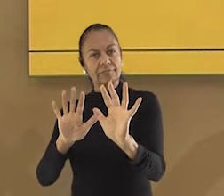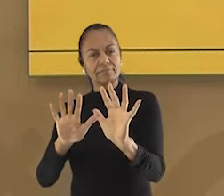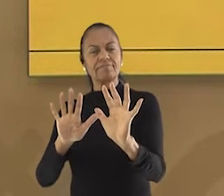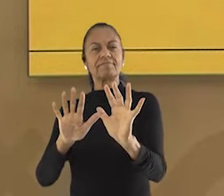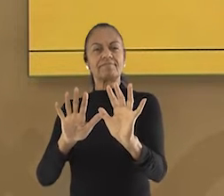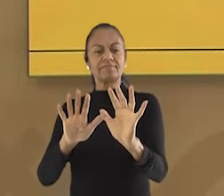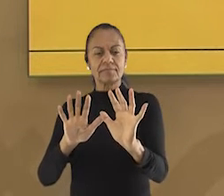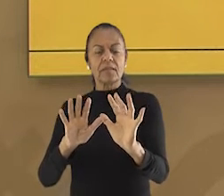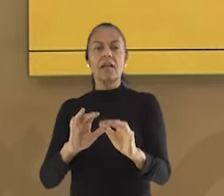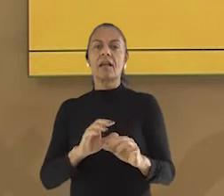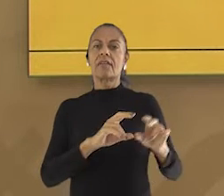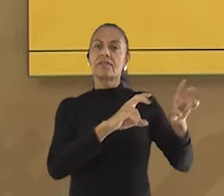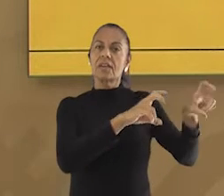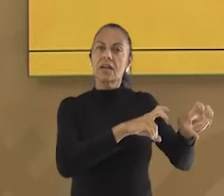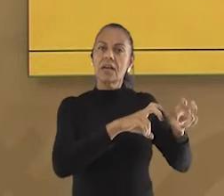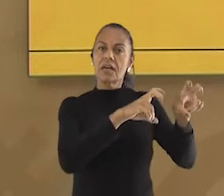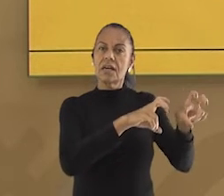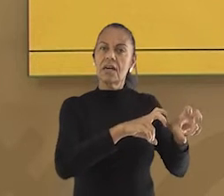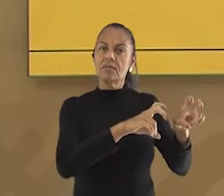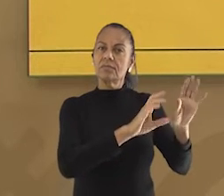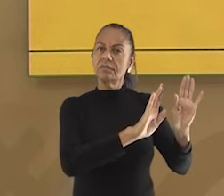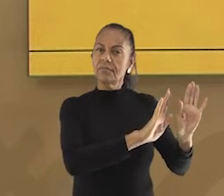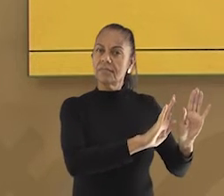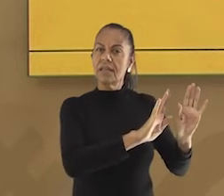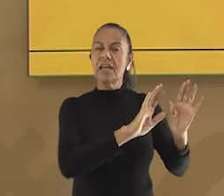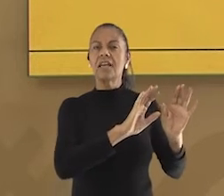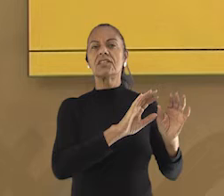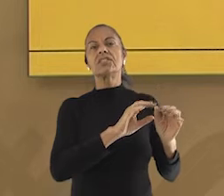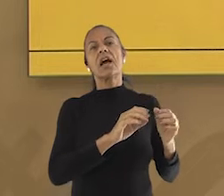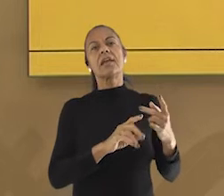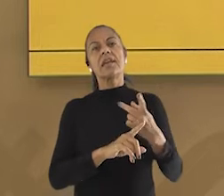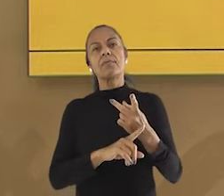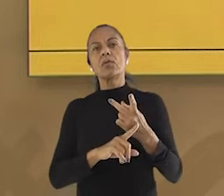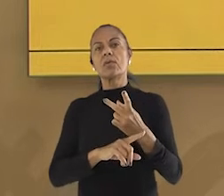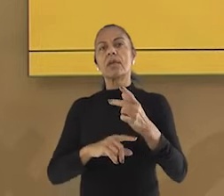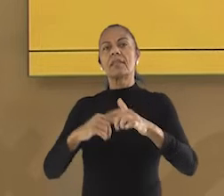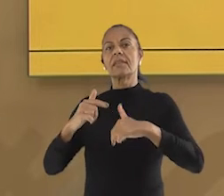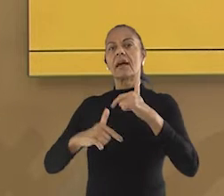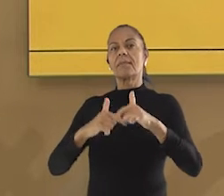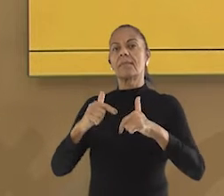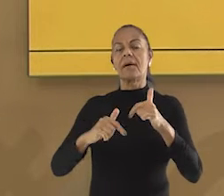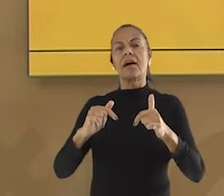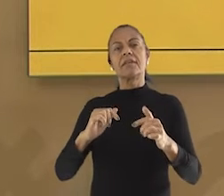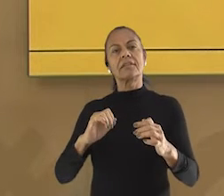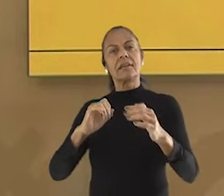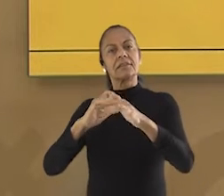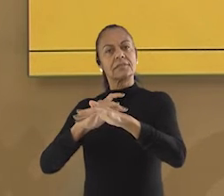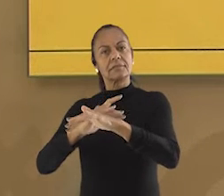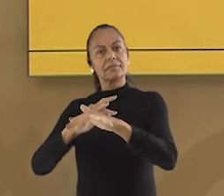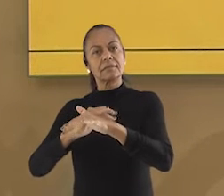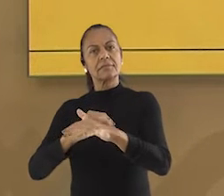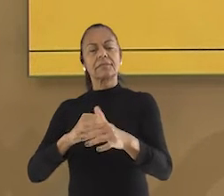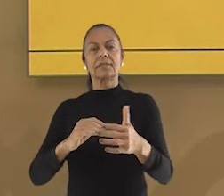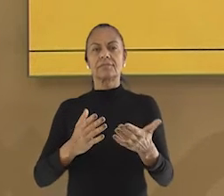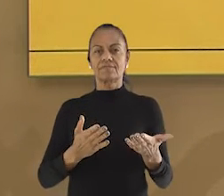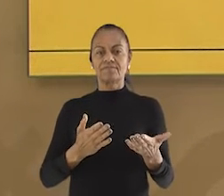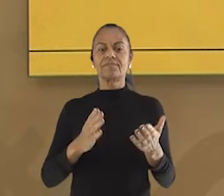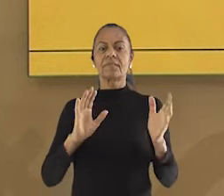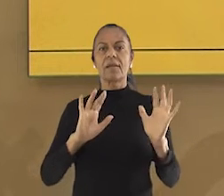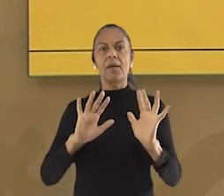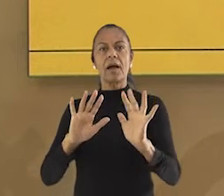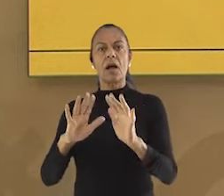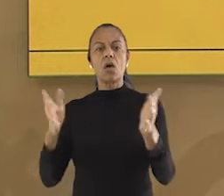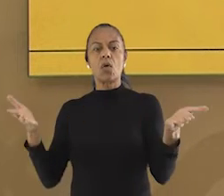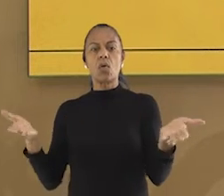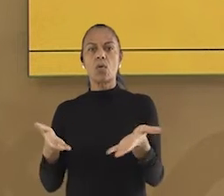saíam de outras regiões, do campo em busca de emprego. Cresceu tanto a ponto de ser